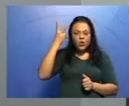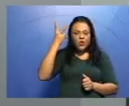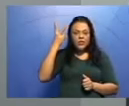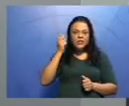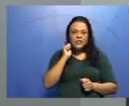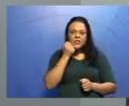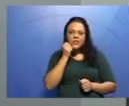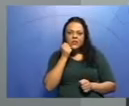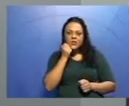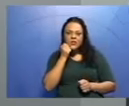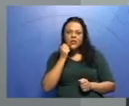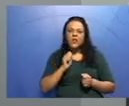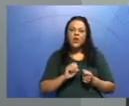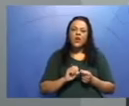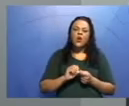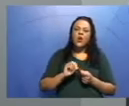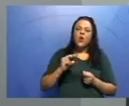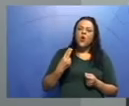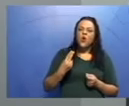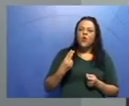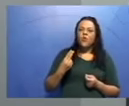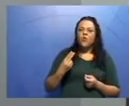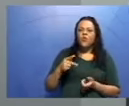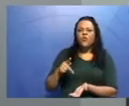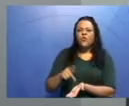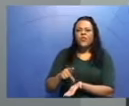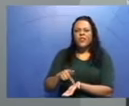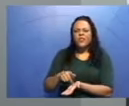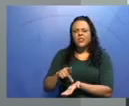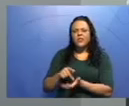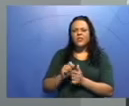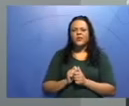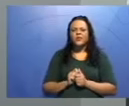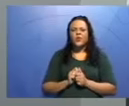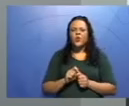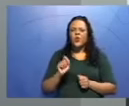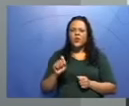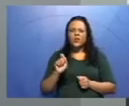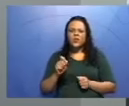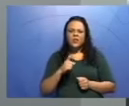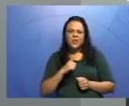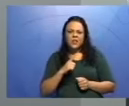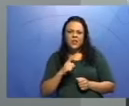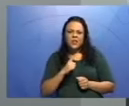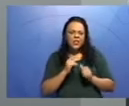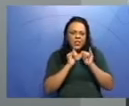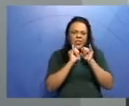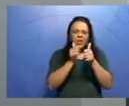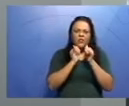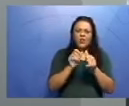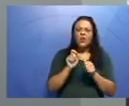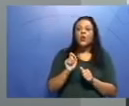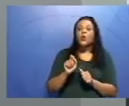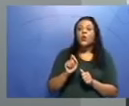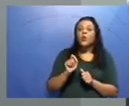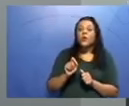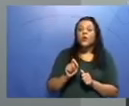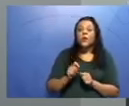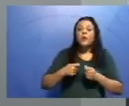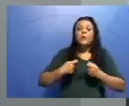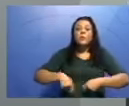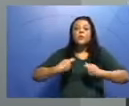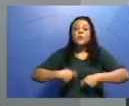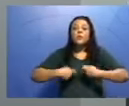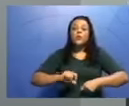ficcionais, criadas ou então verdadeiras. E o que há nela para ser uma narrativa? Ela necessita de